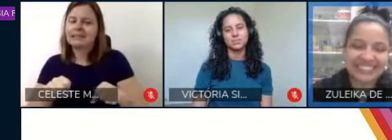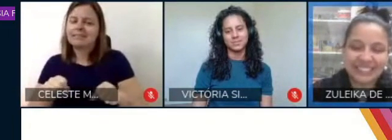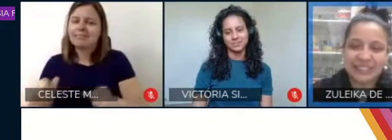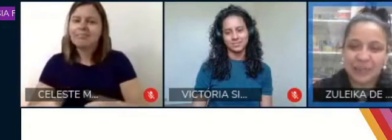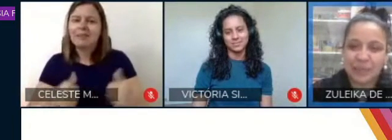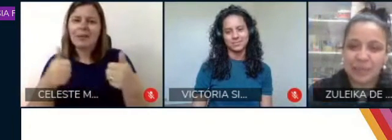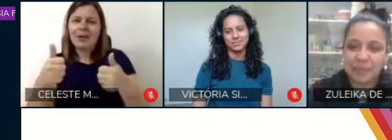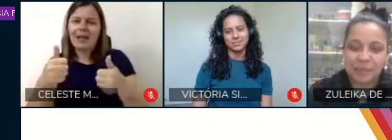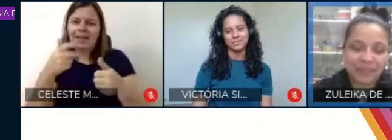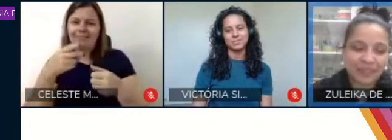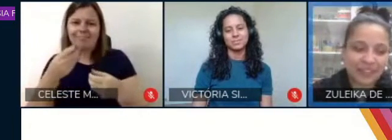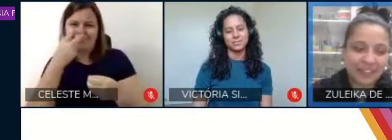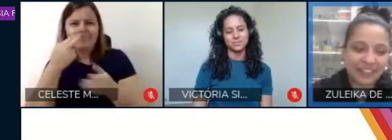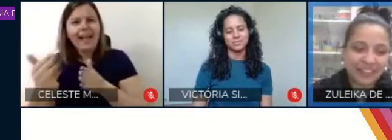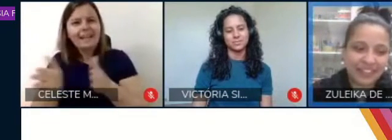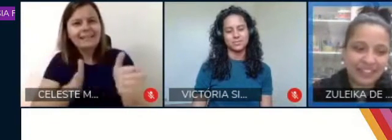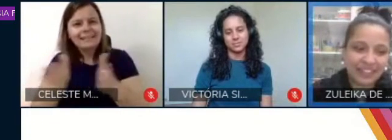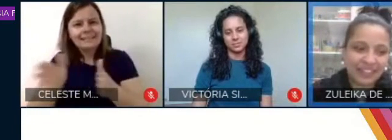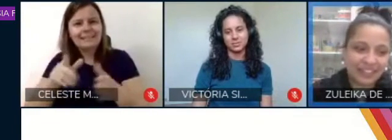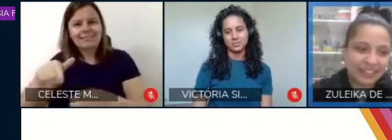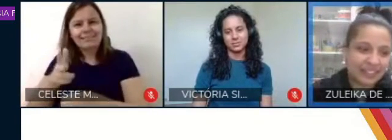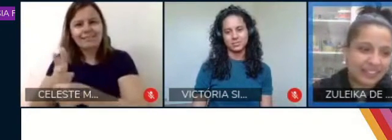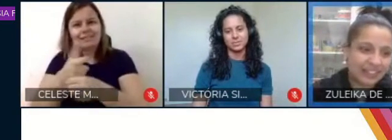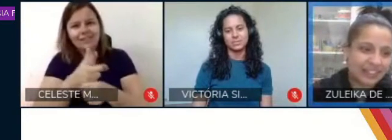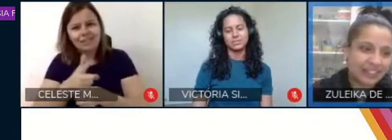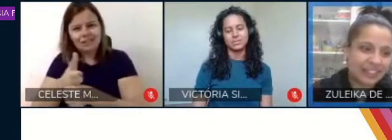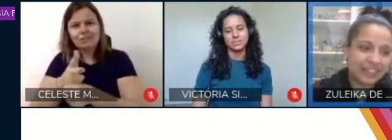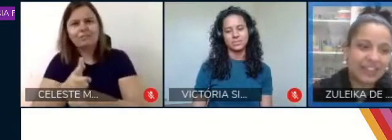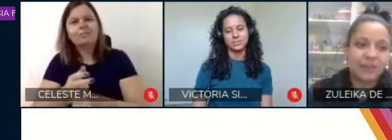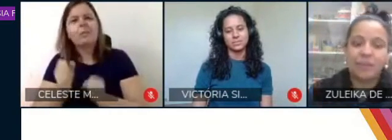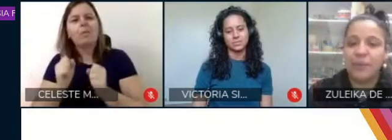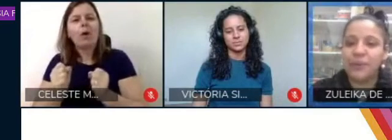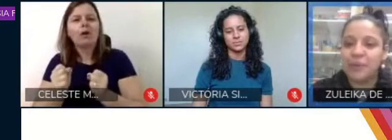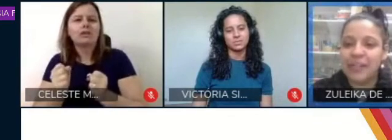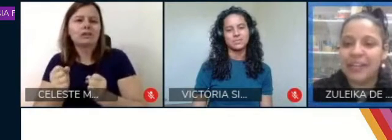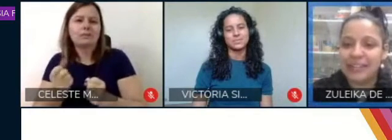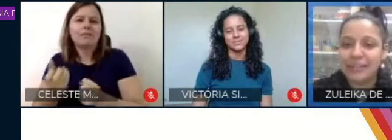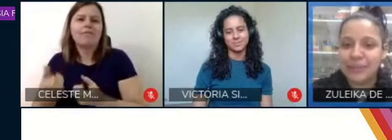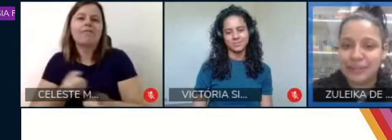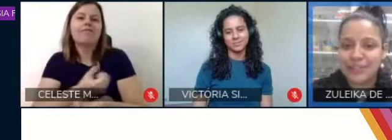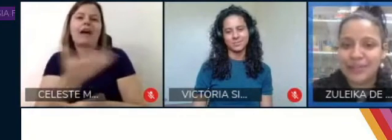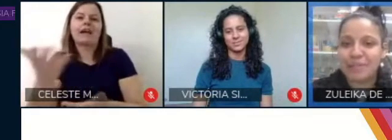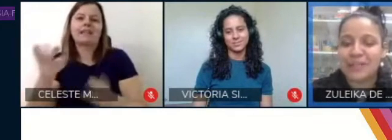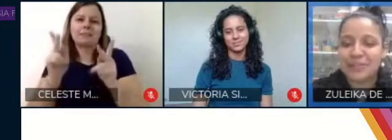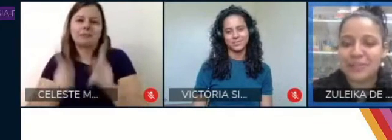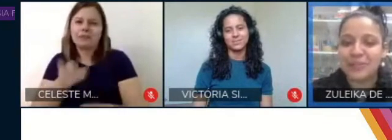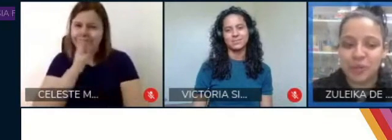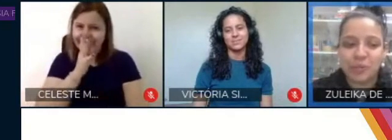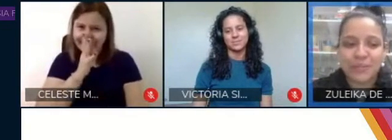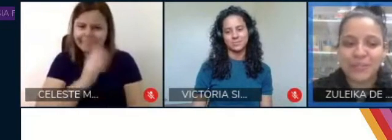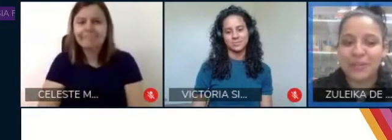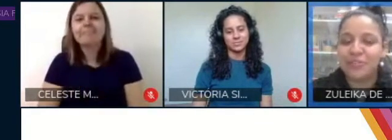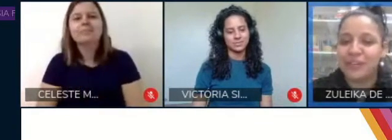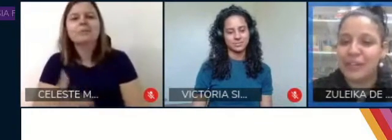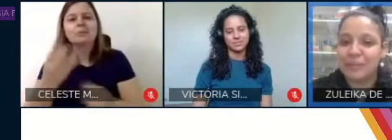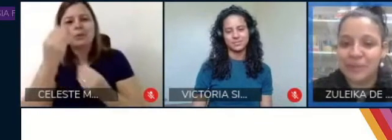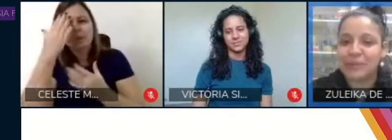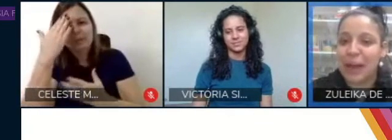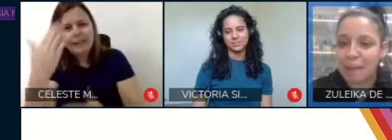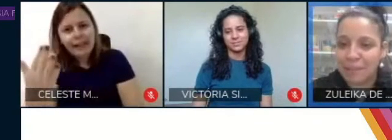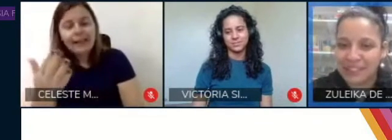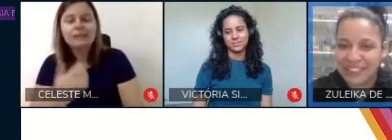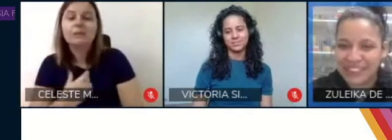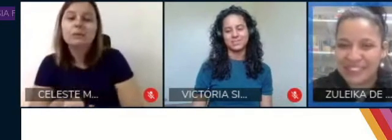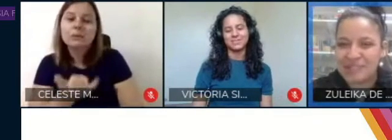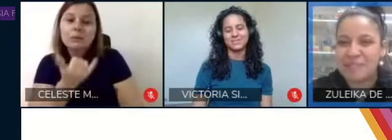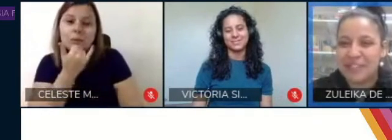vídeos e poderíamos ampliar o atendimento. Então... Muito obrigada, meninas. Eu peço desculpas se eu falei